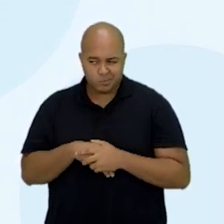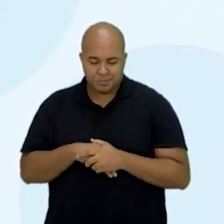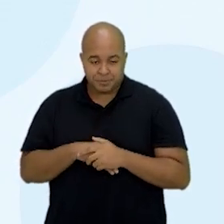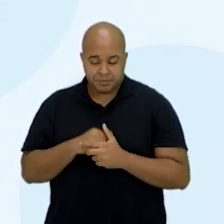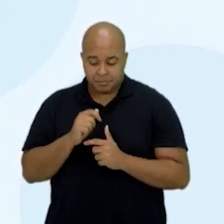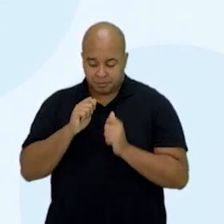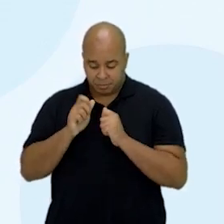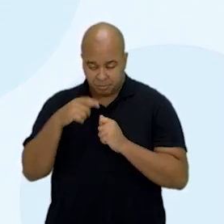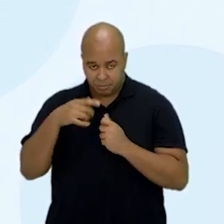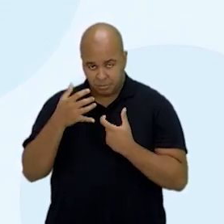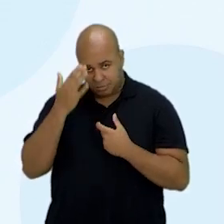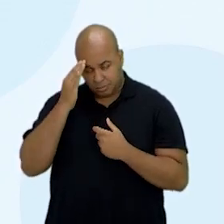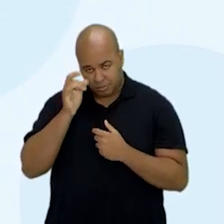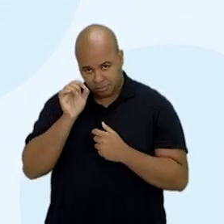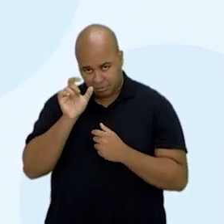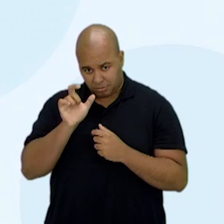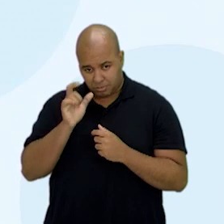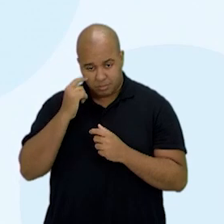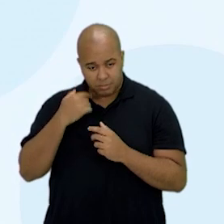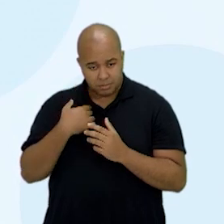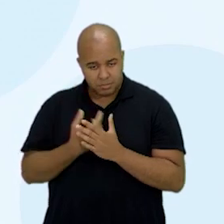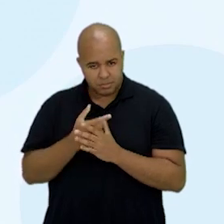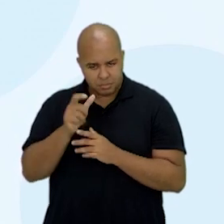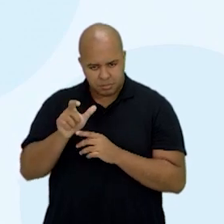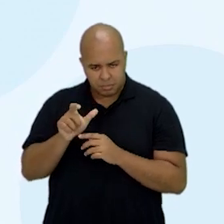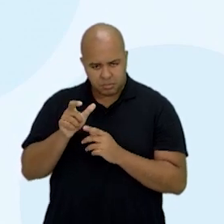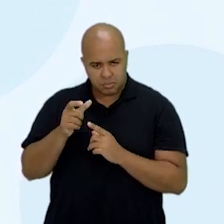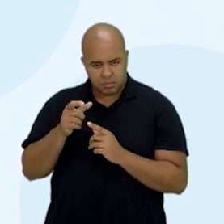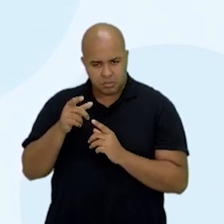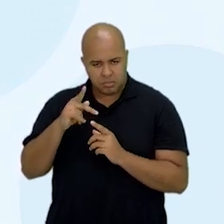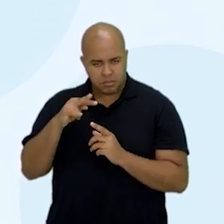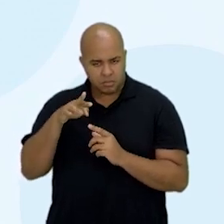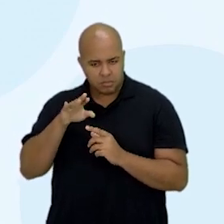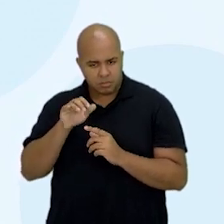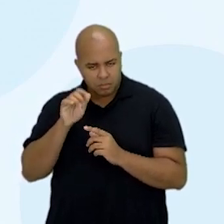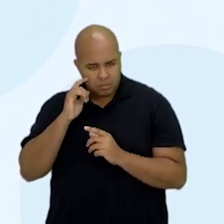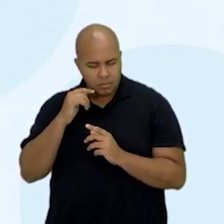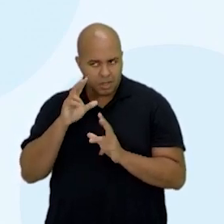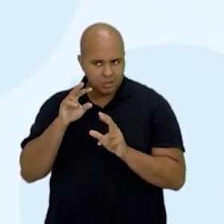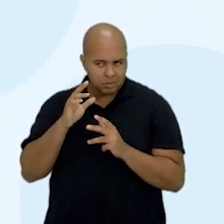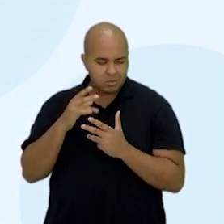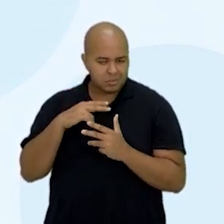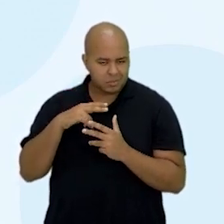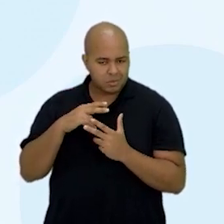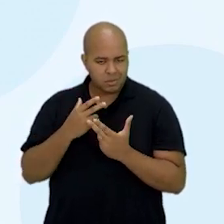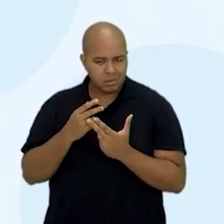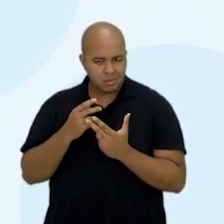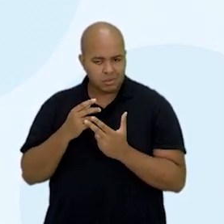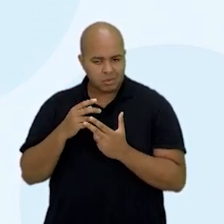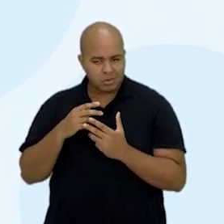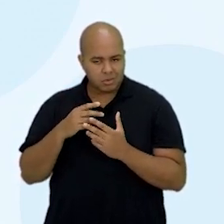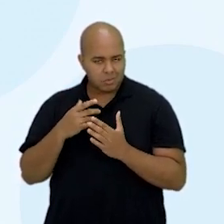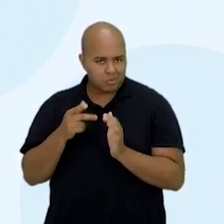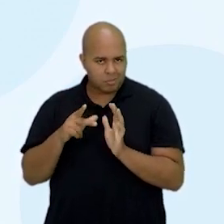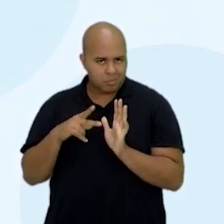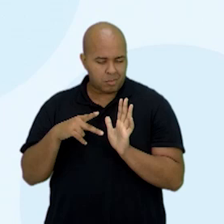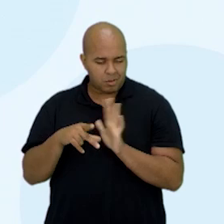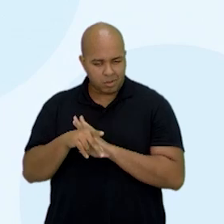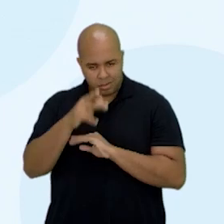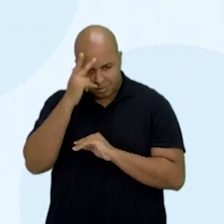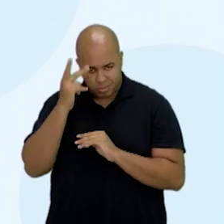entrevistadores querem saber sobre por sinal assuntos pessoais e íntimos